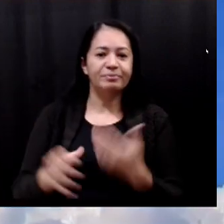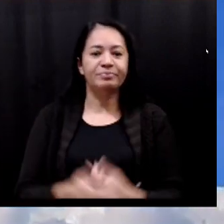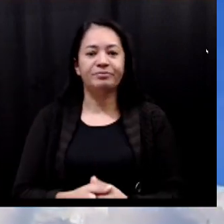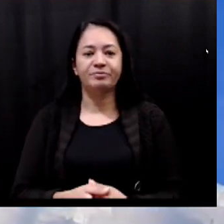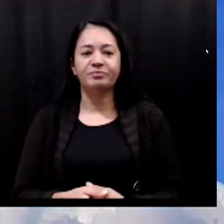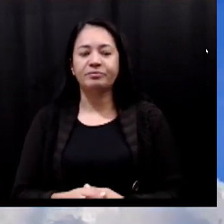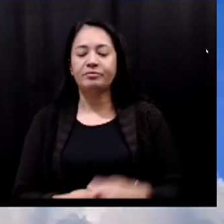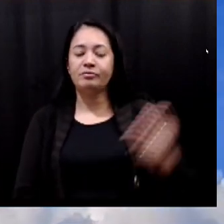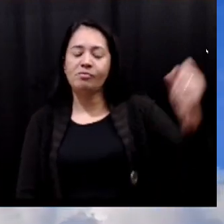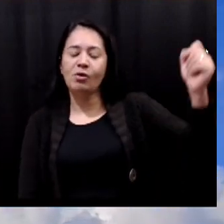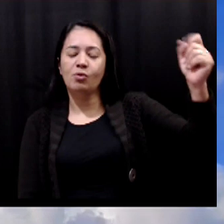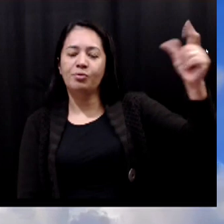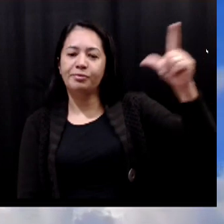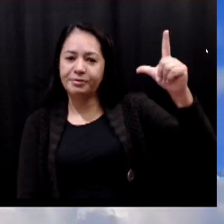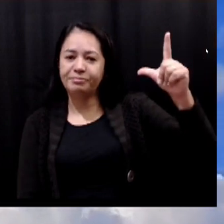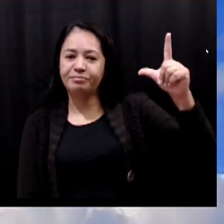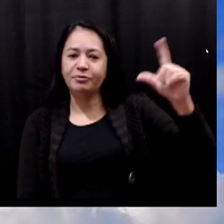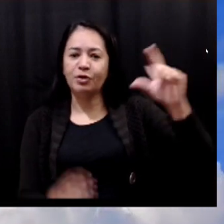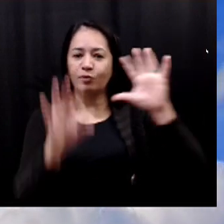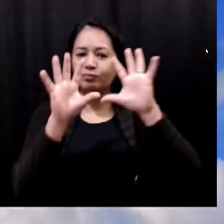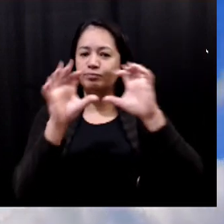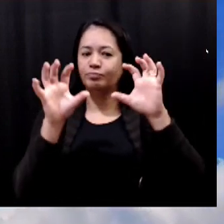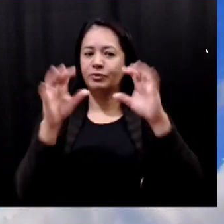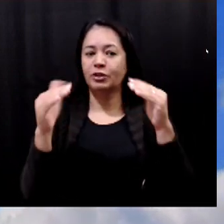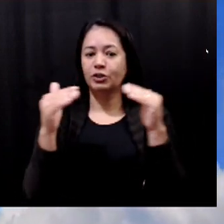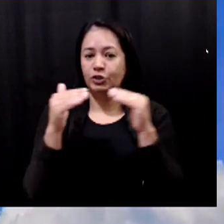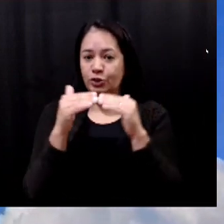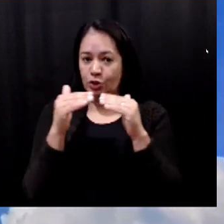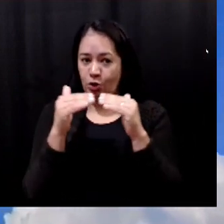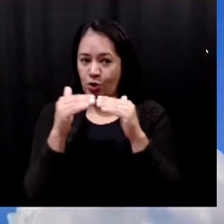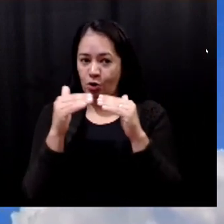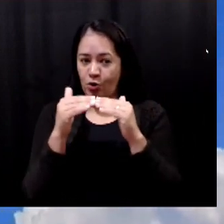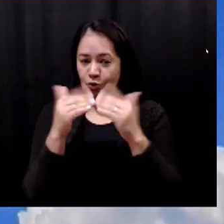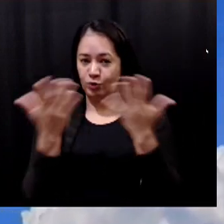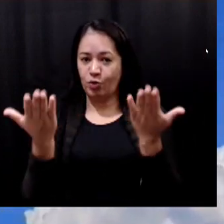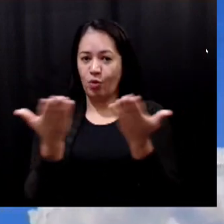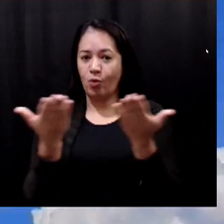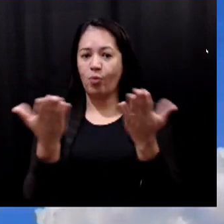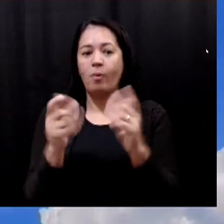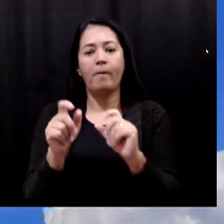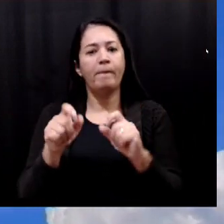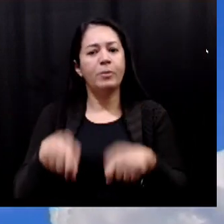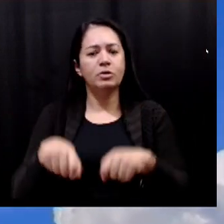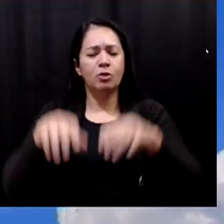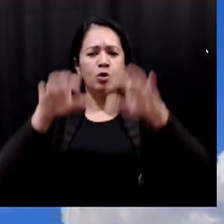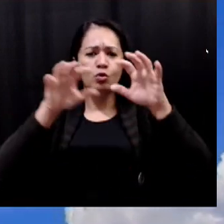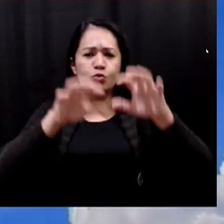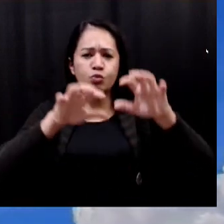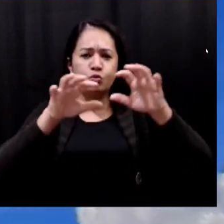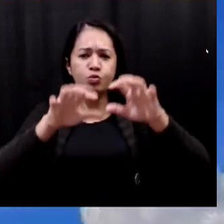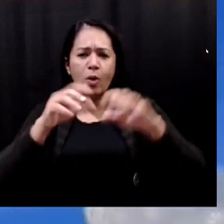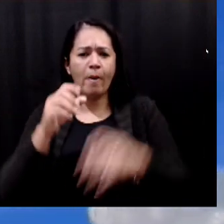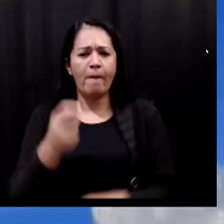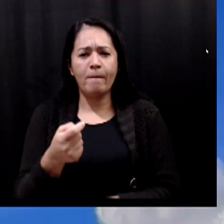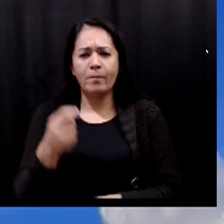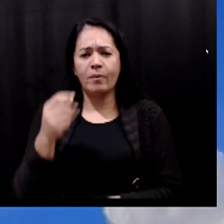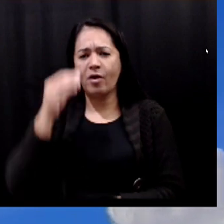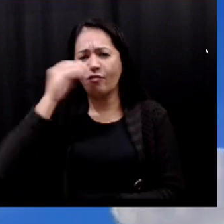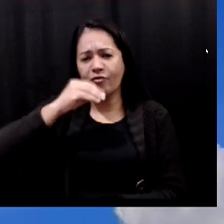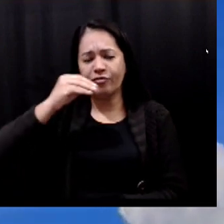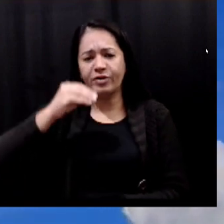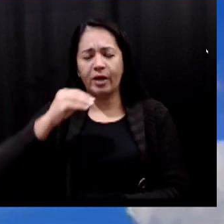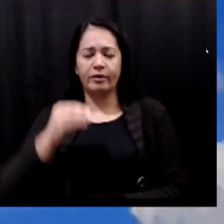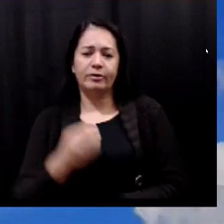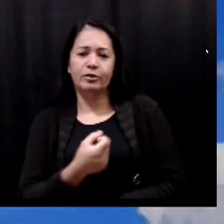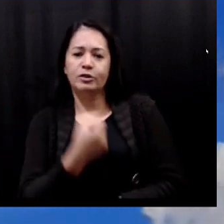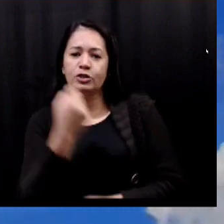aparecer entre nuvens. Olha, de acordo com a previsão, hoje ainda podemos ter chuva fraca, chuviscos, né? De forma isolada agora no período da manhã,